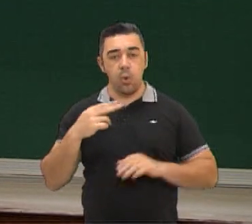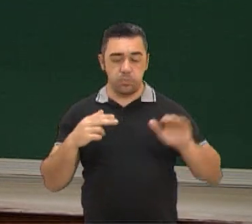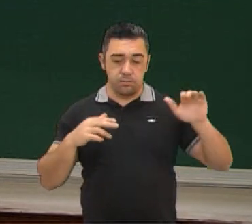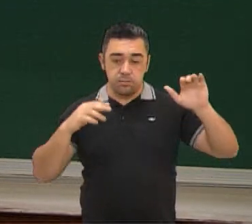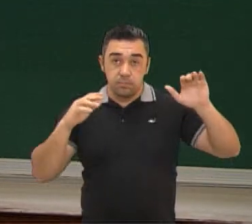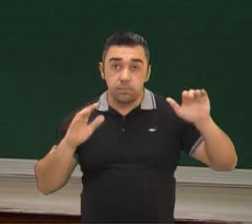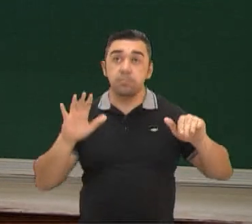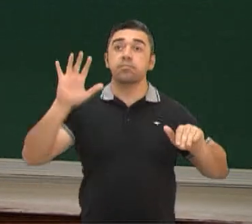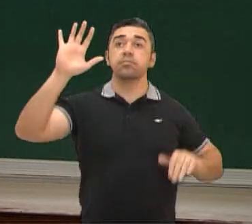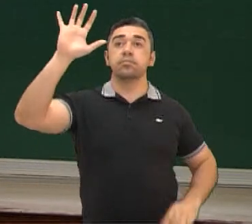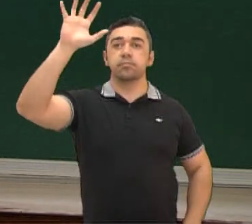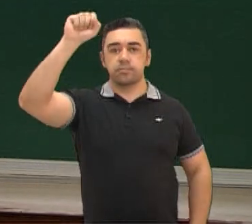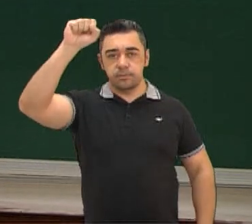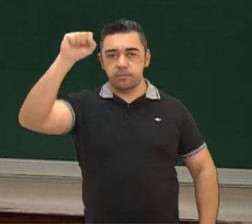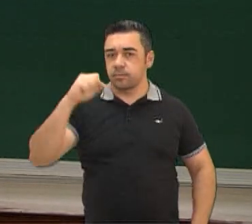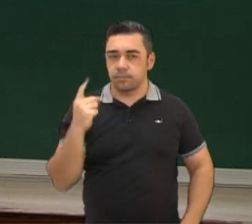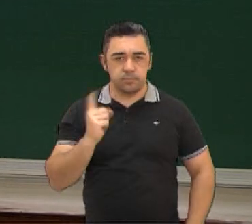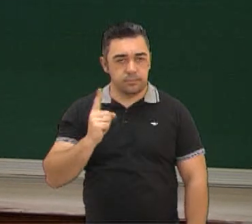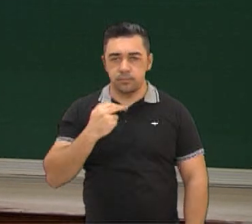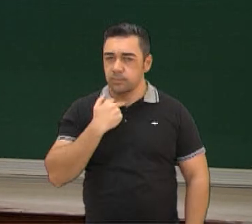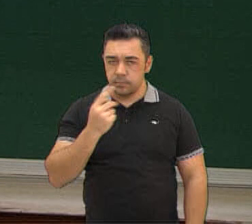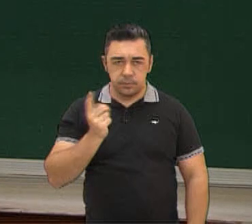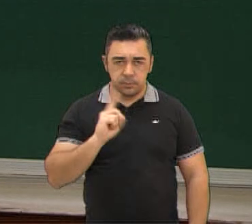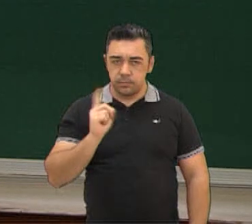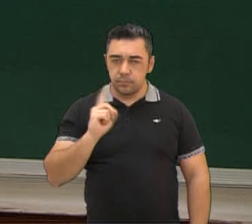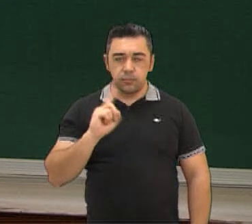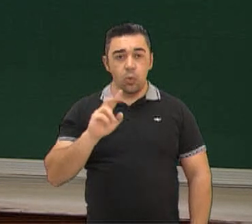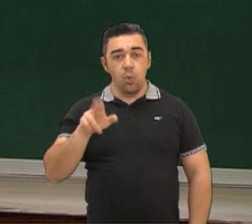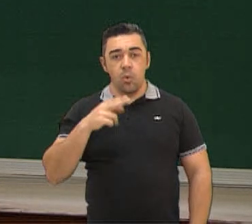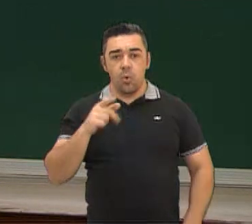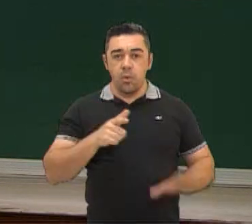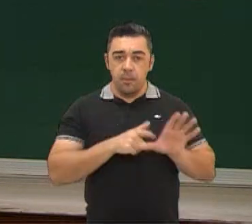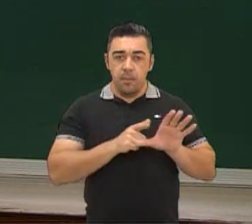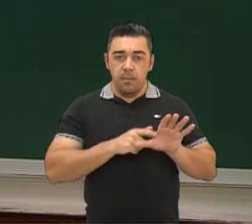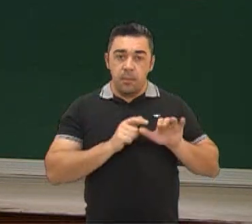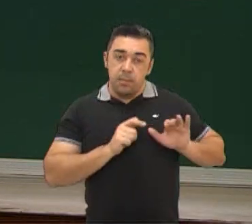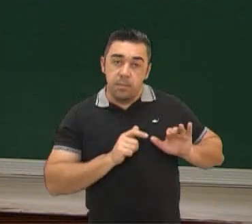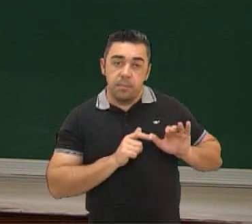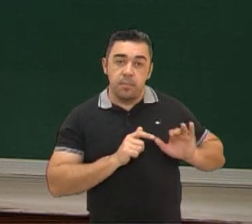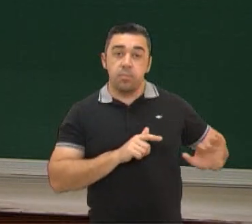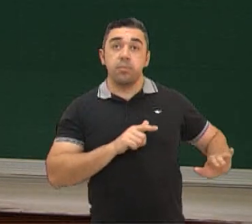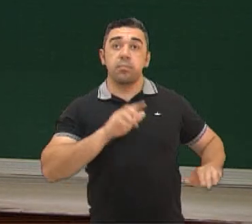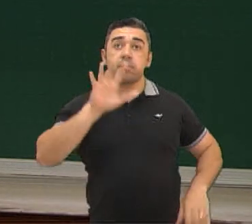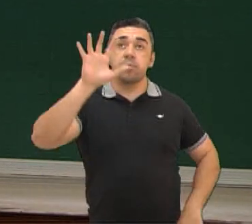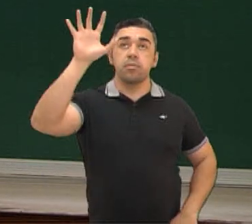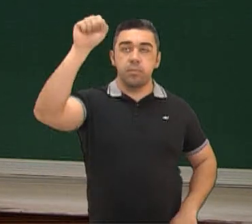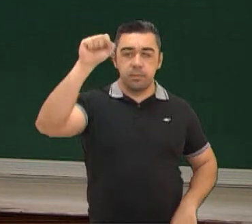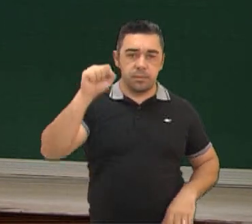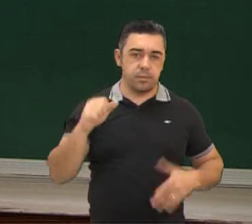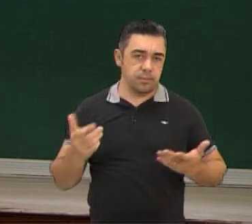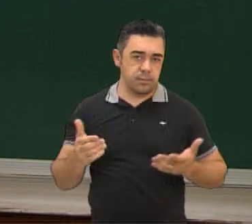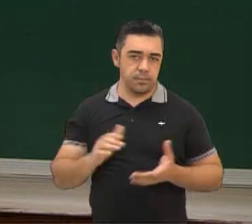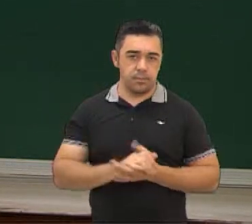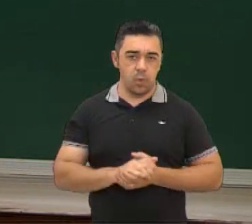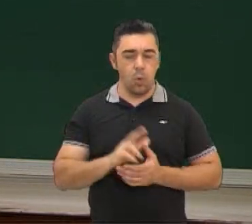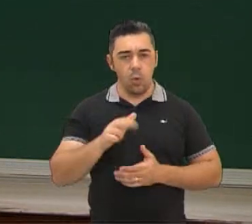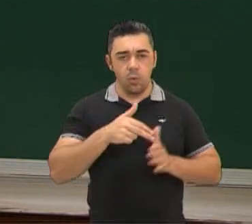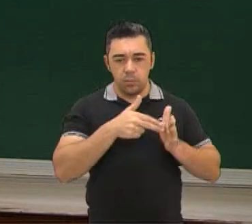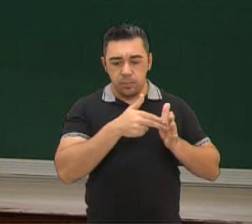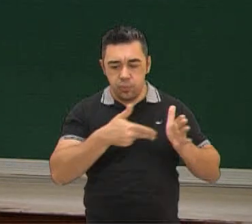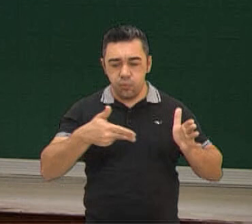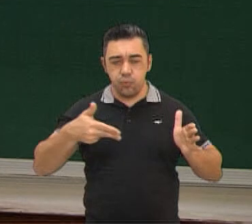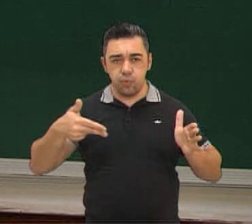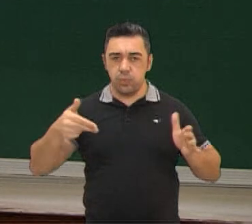para pegar a bola. Também não pode. Ou usar o pé e empurrar a parede para poder conseguir um deslize maior na